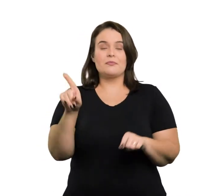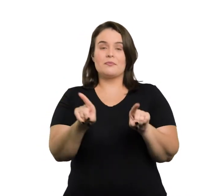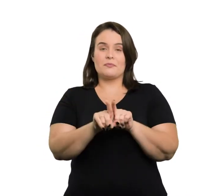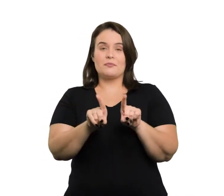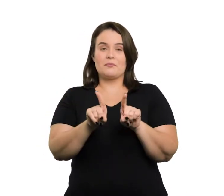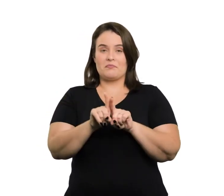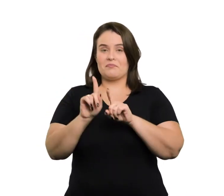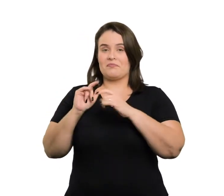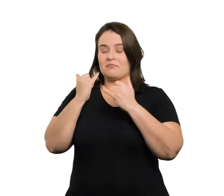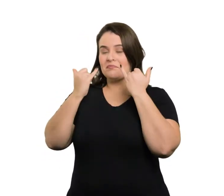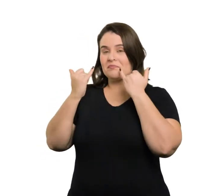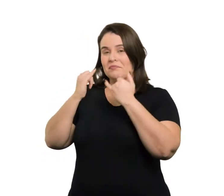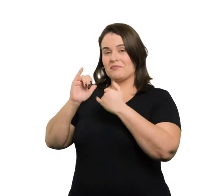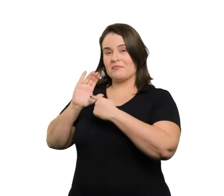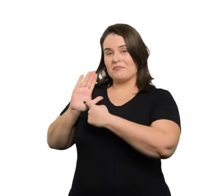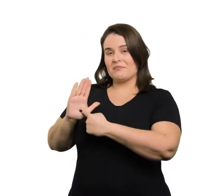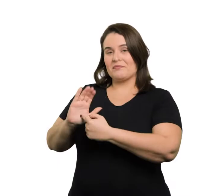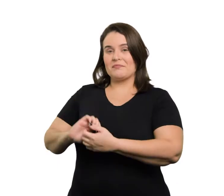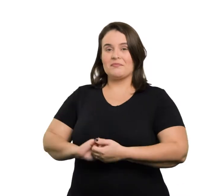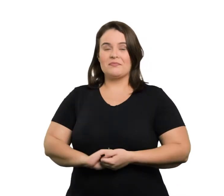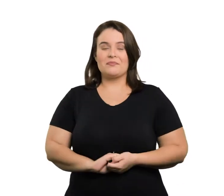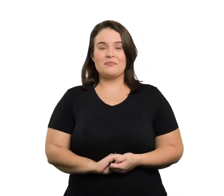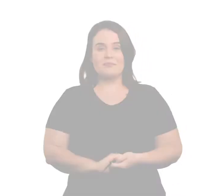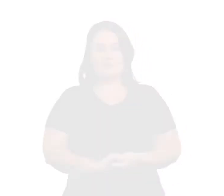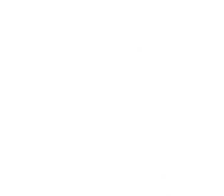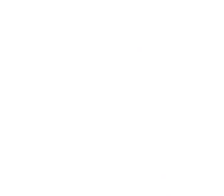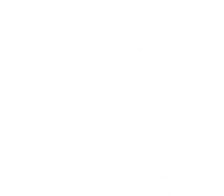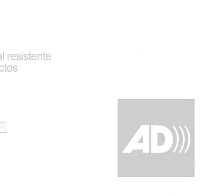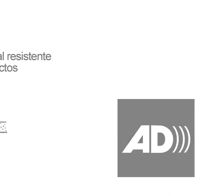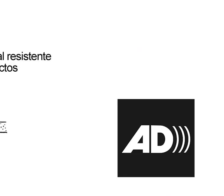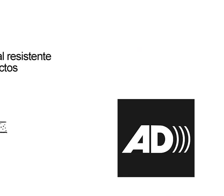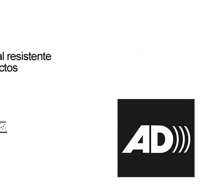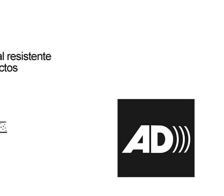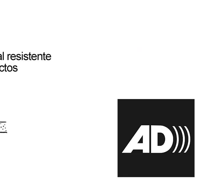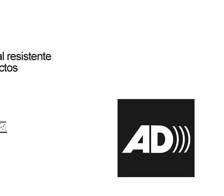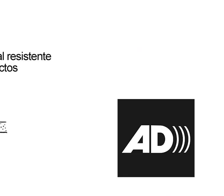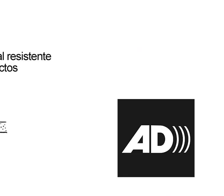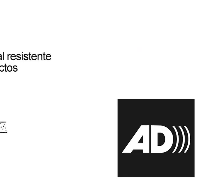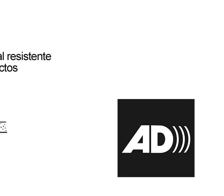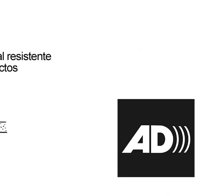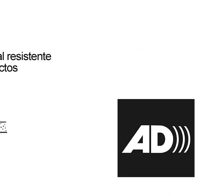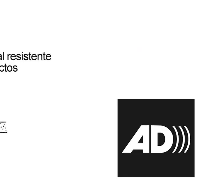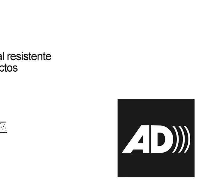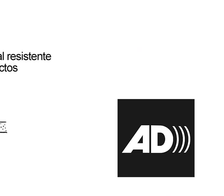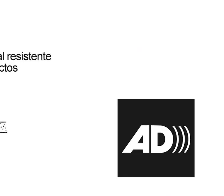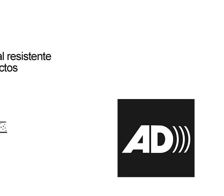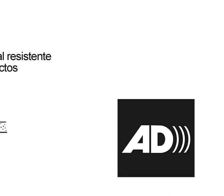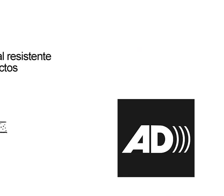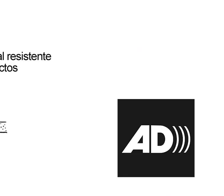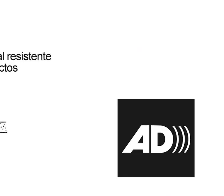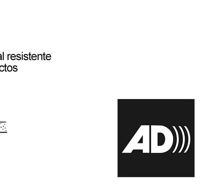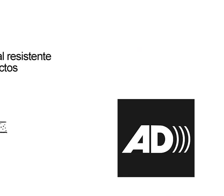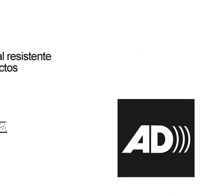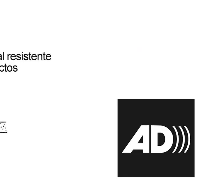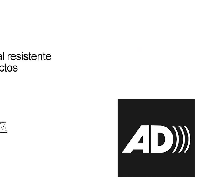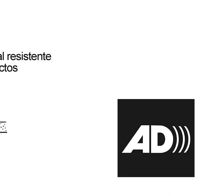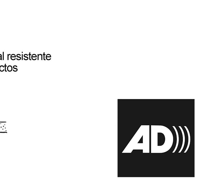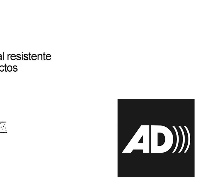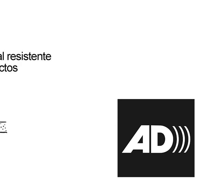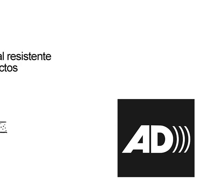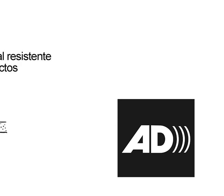porta principal e devidamente sinalizado. Vista frontal de porta com visor